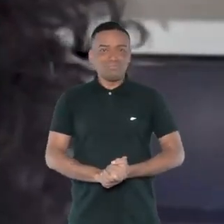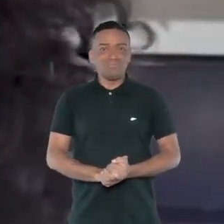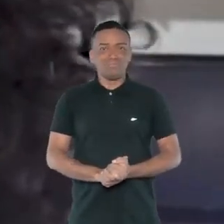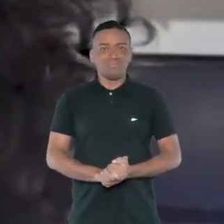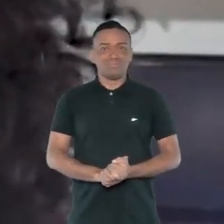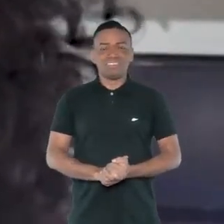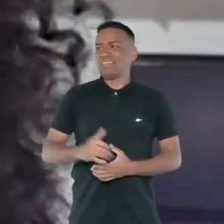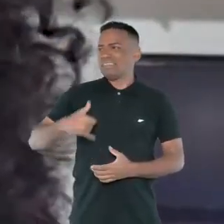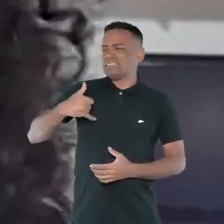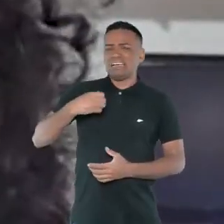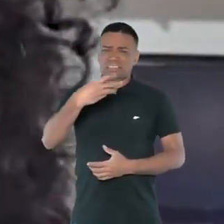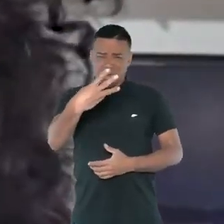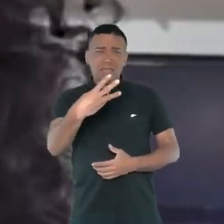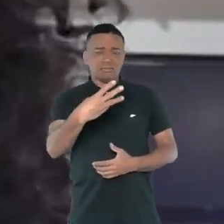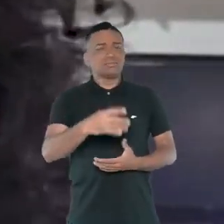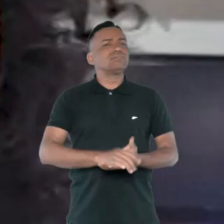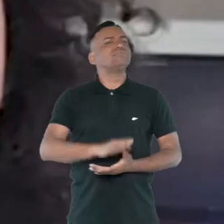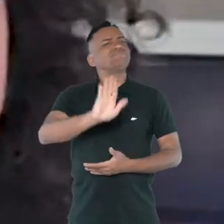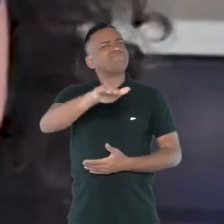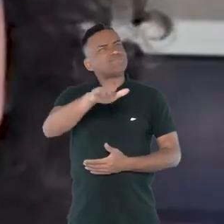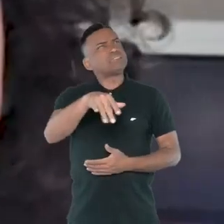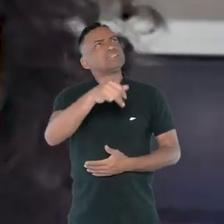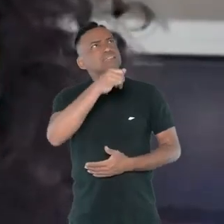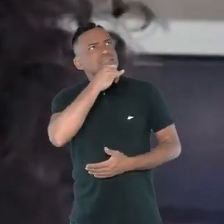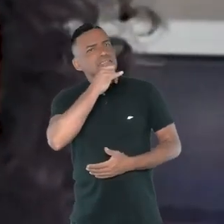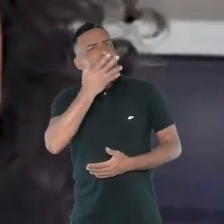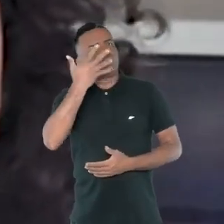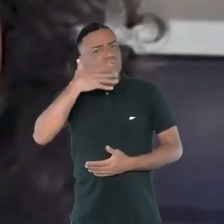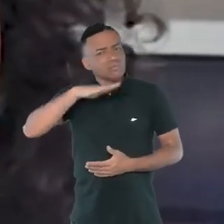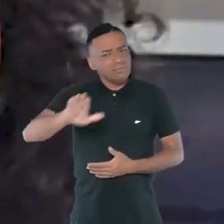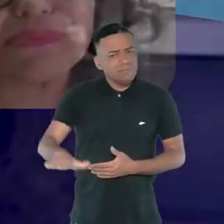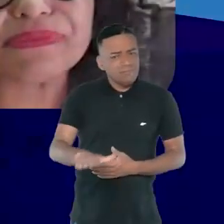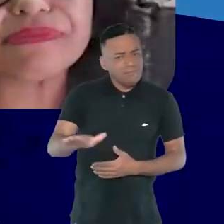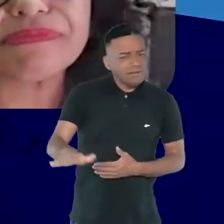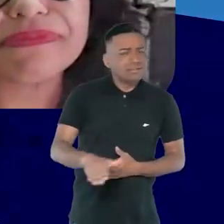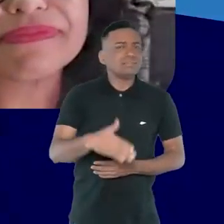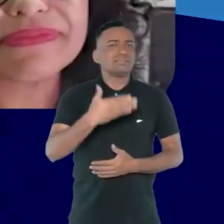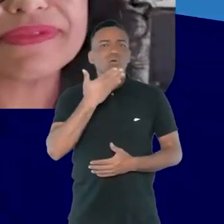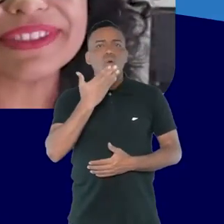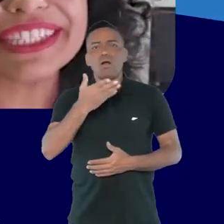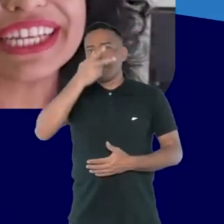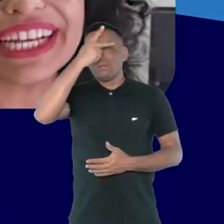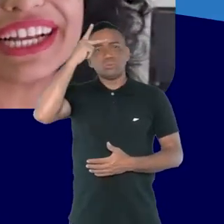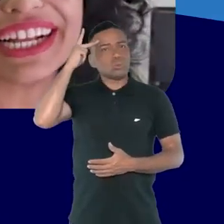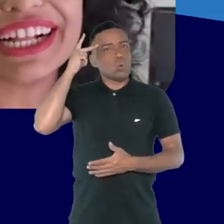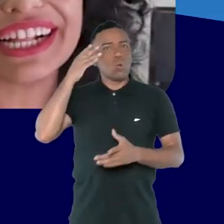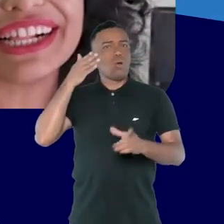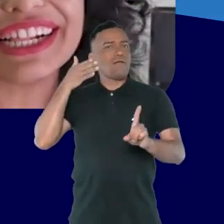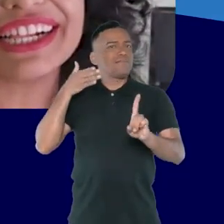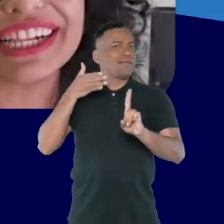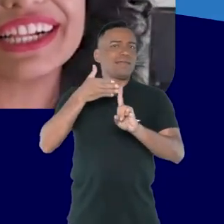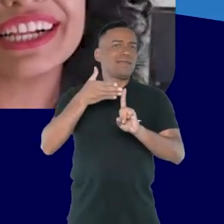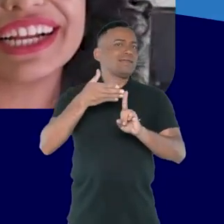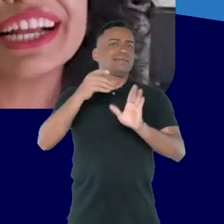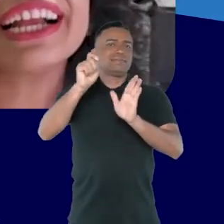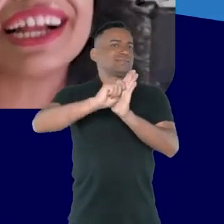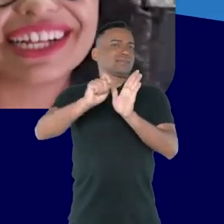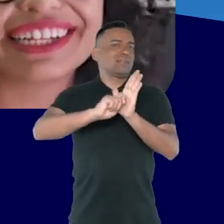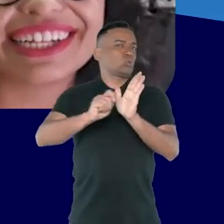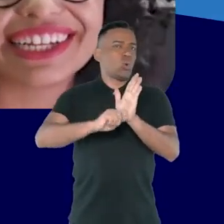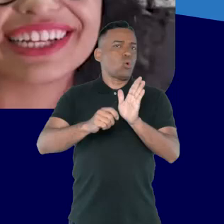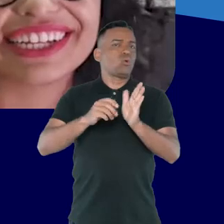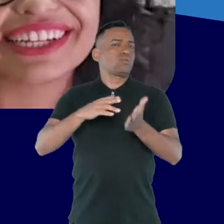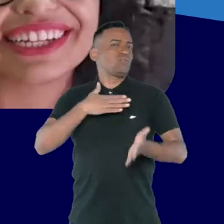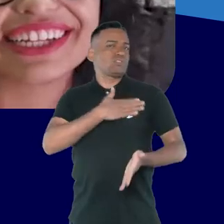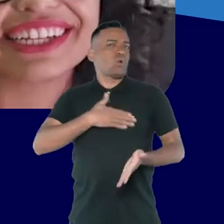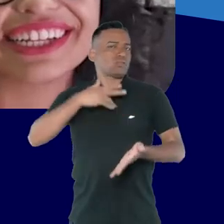continuar escrevendo, continuar criando. E o que e aí você eu tinha 13 lia, anos. Lavínia, na infância? Quais são os